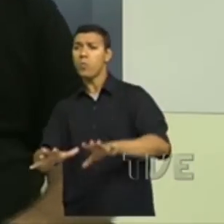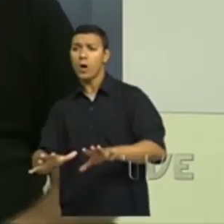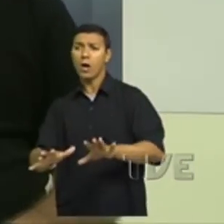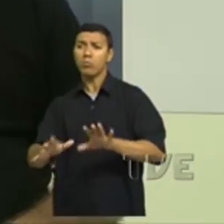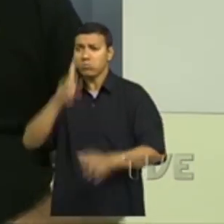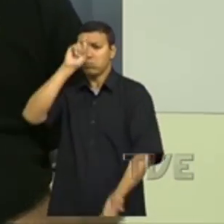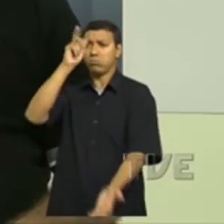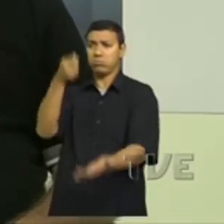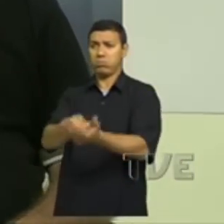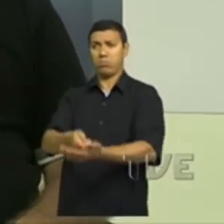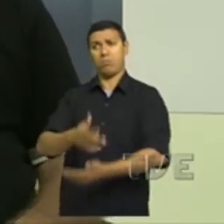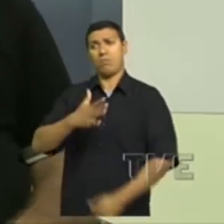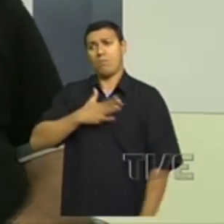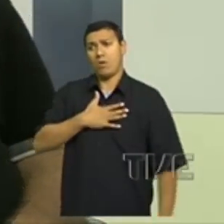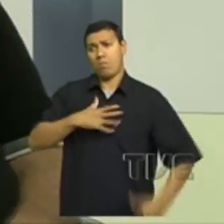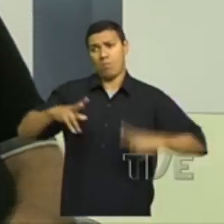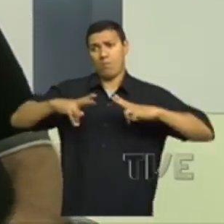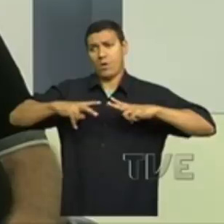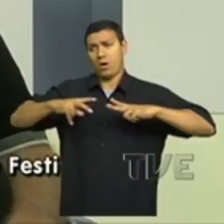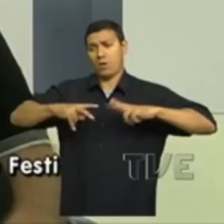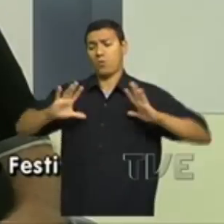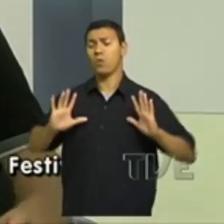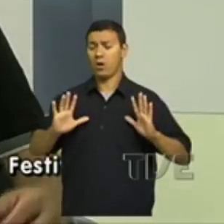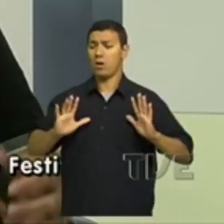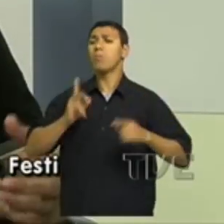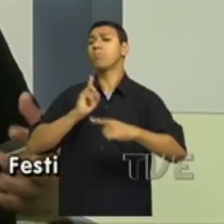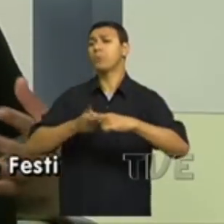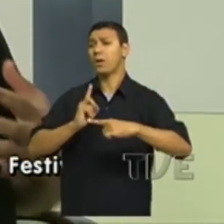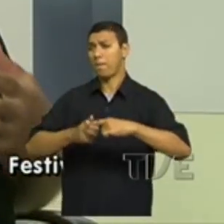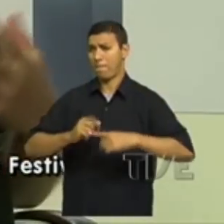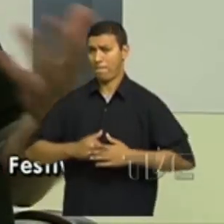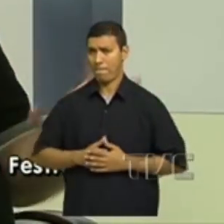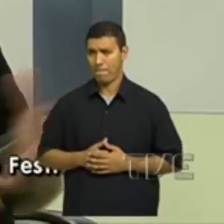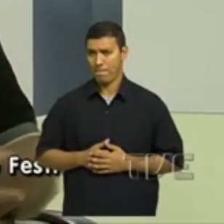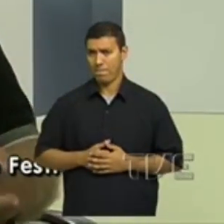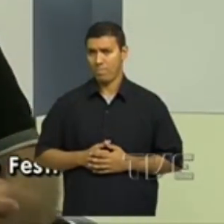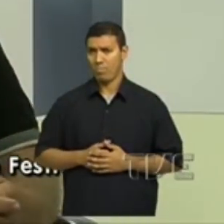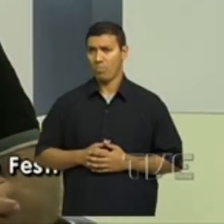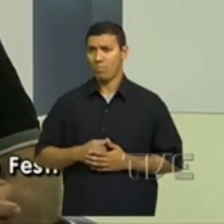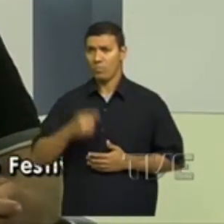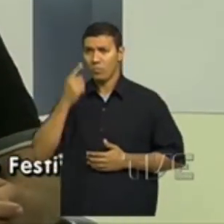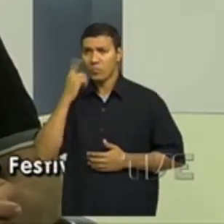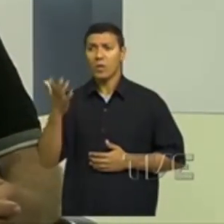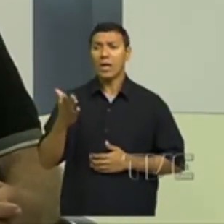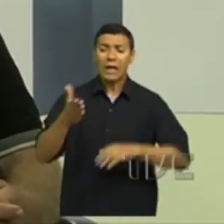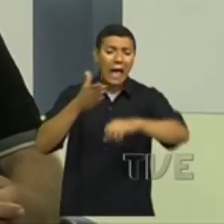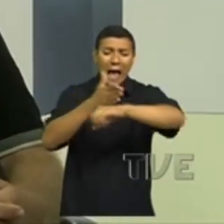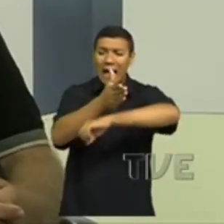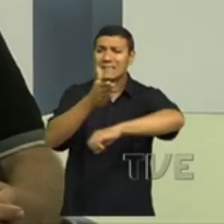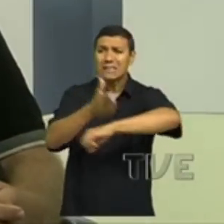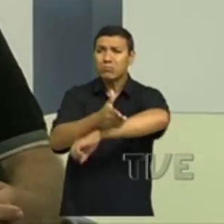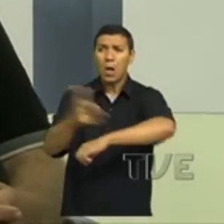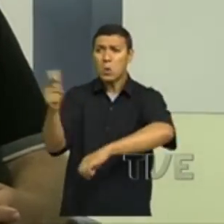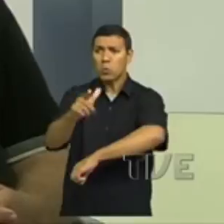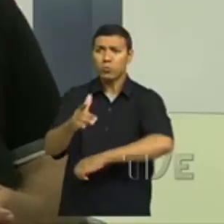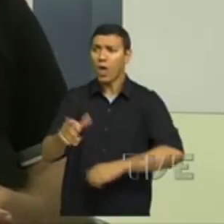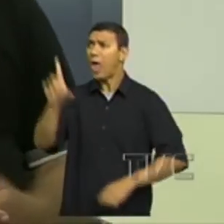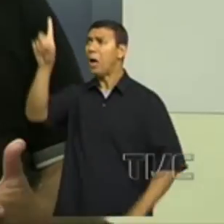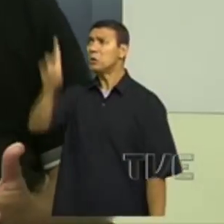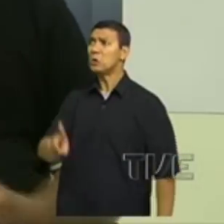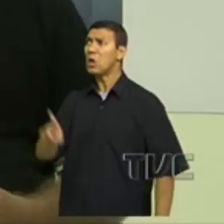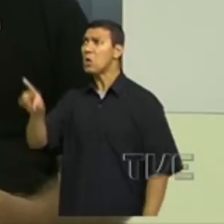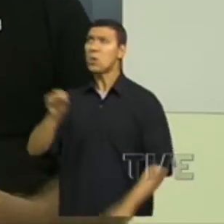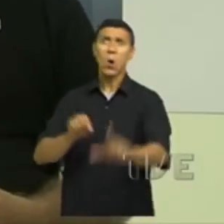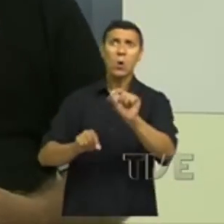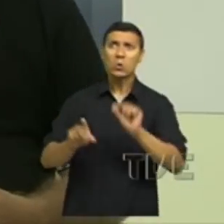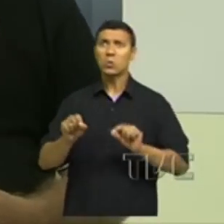filme. Porque enquanto não se tem acessibilidade, tu não tem o direito de